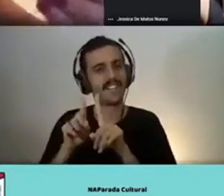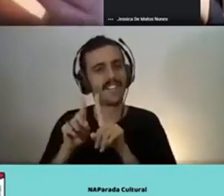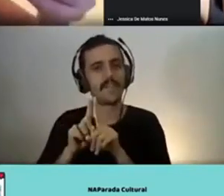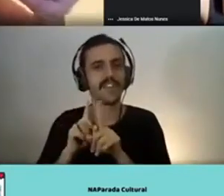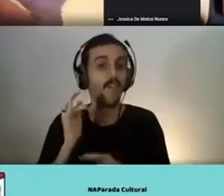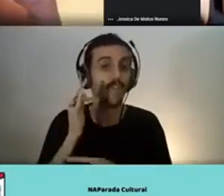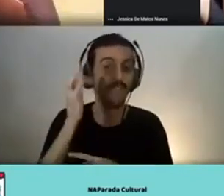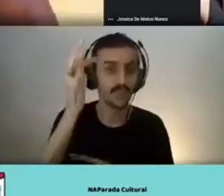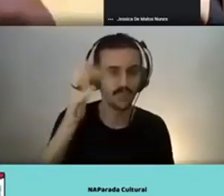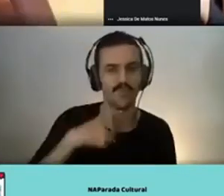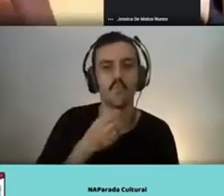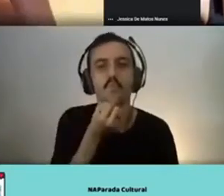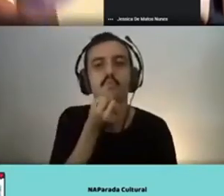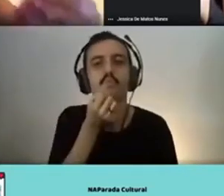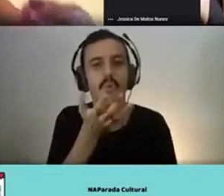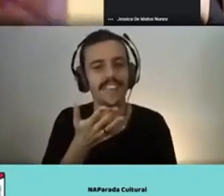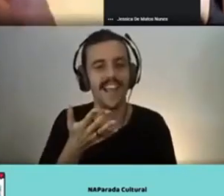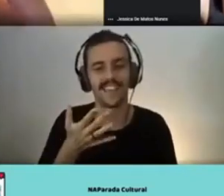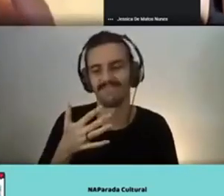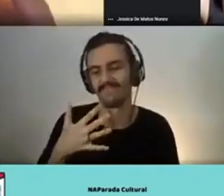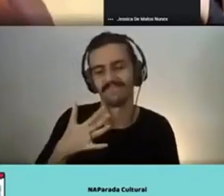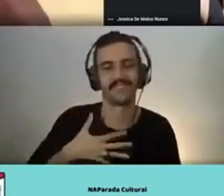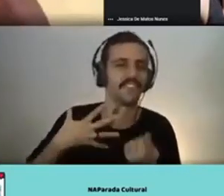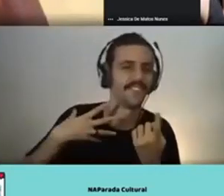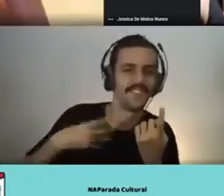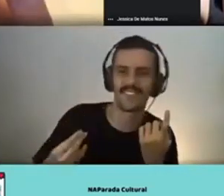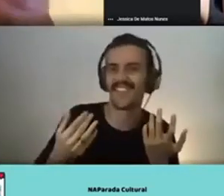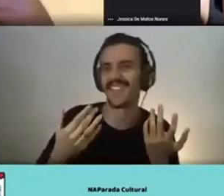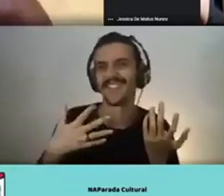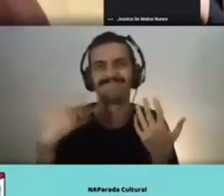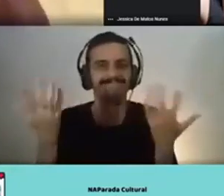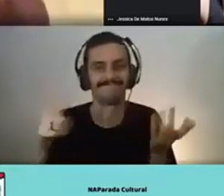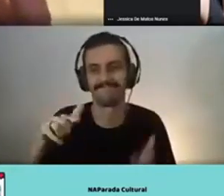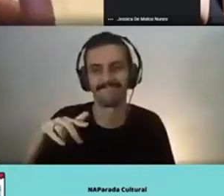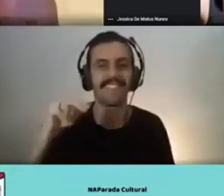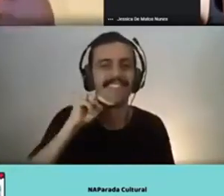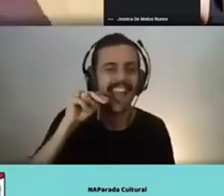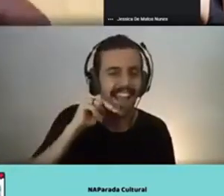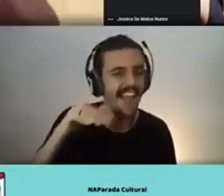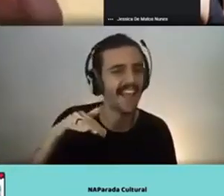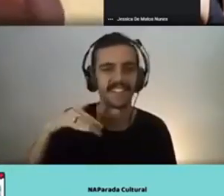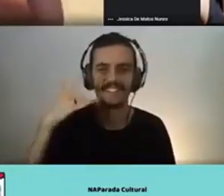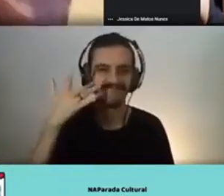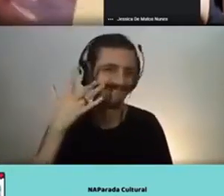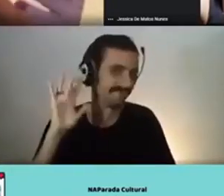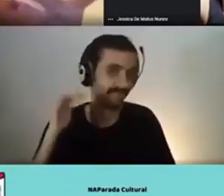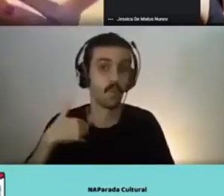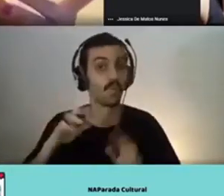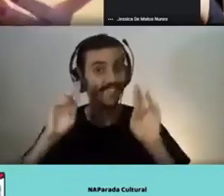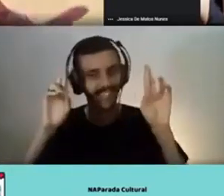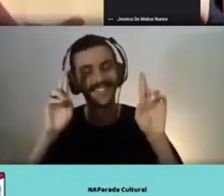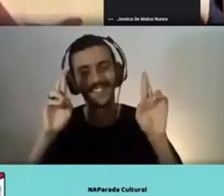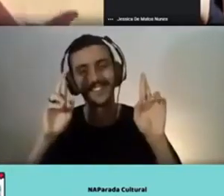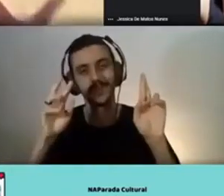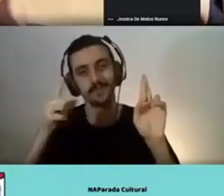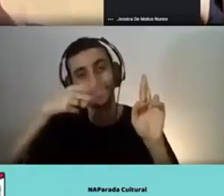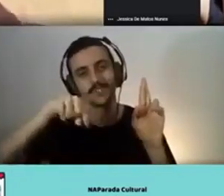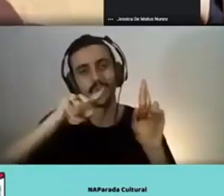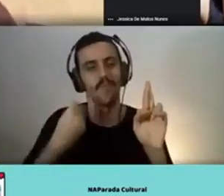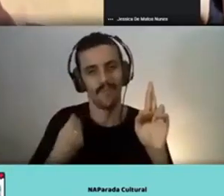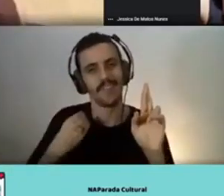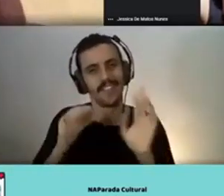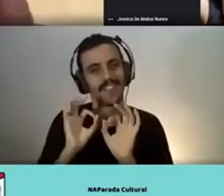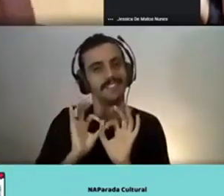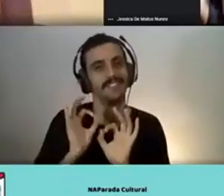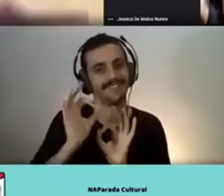frente, né? Para os nossos filhos, quando mais velhos, para os nossos netos. Desejo que todos tenhamos uma vida longa, né? E